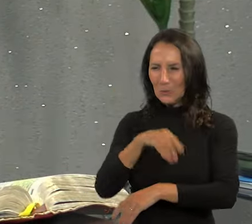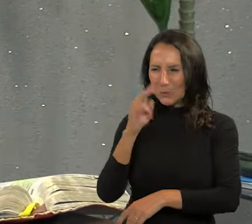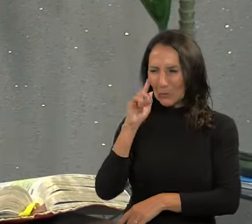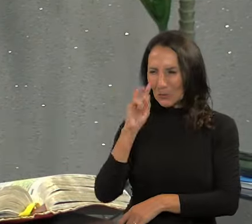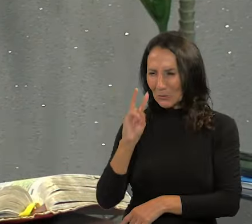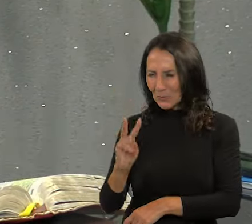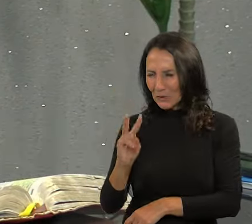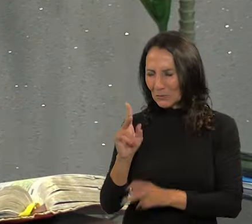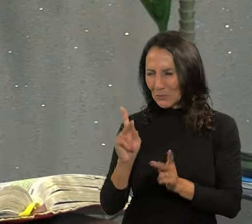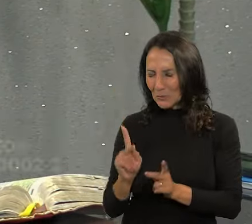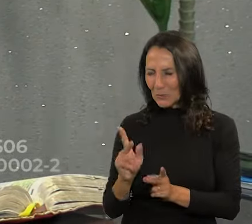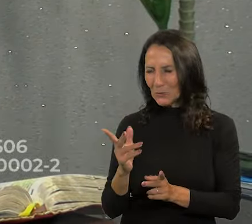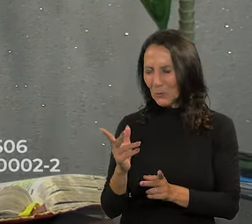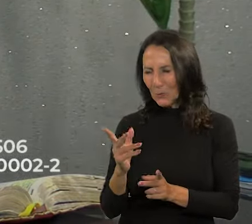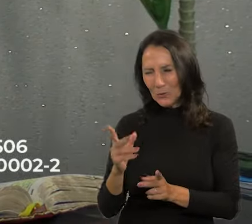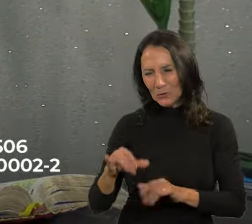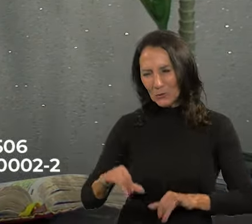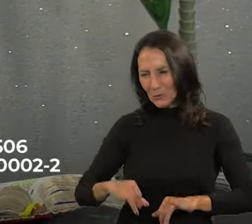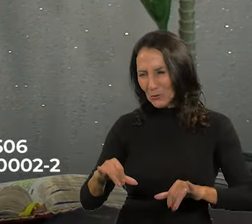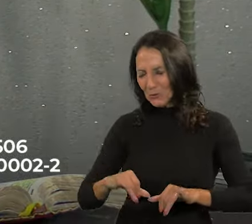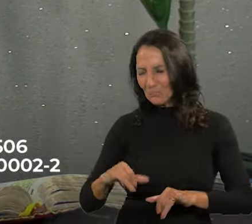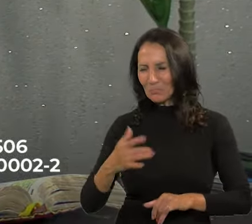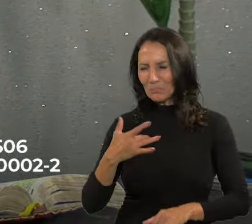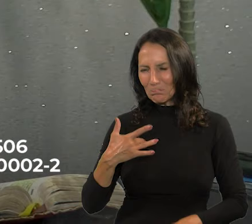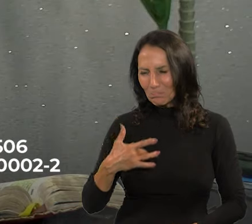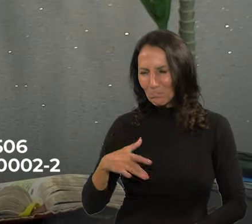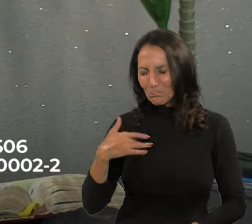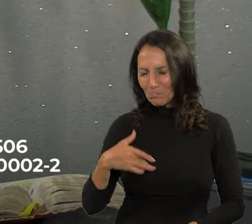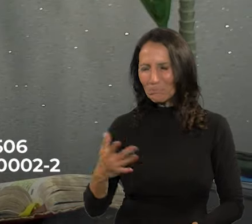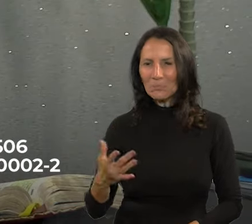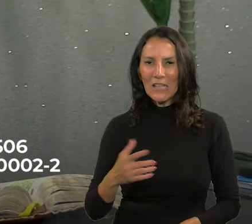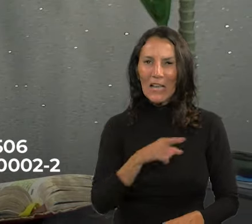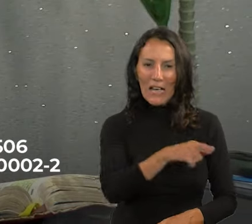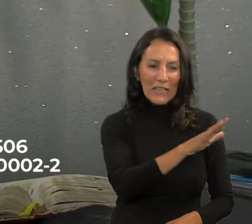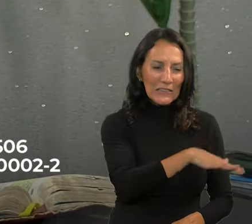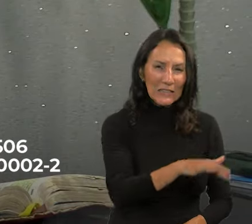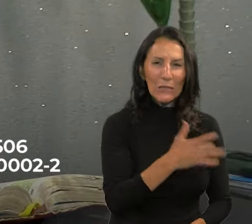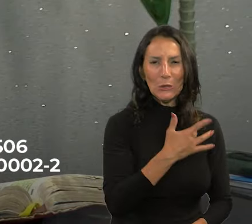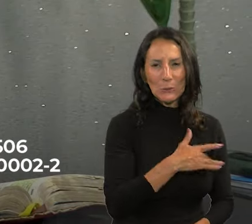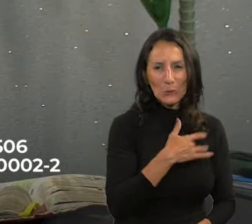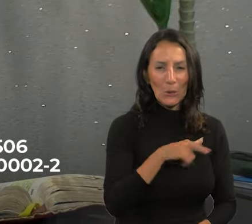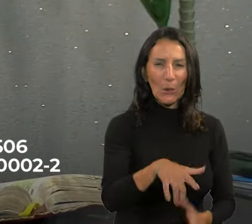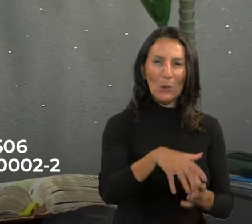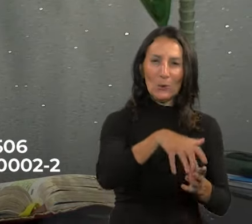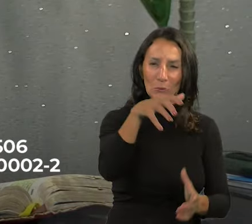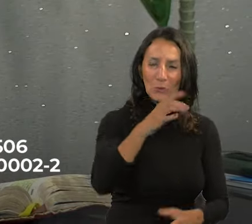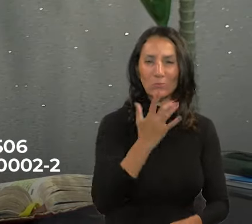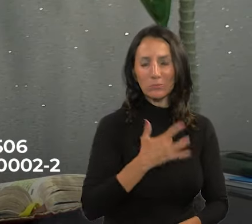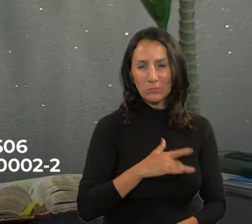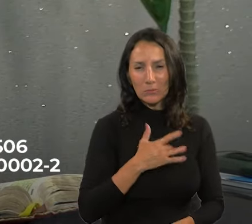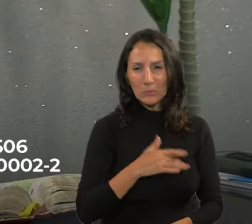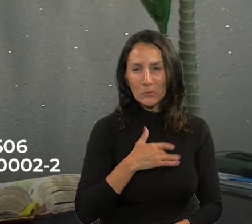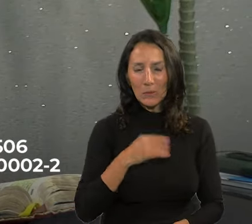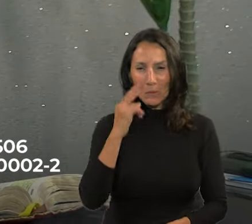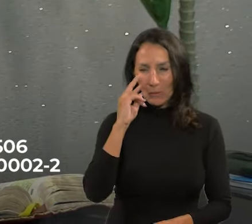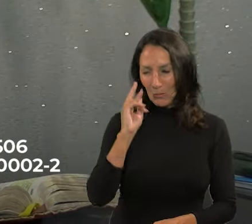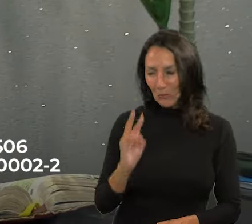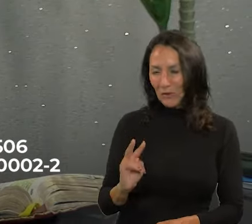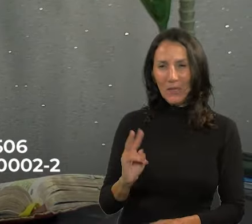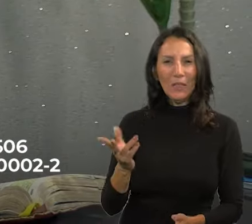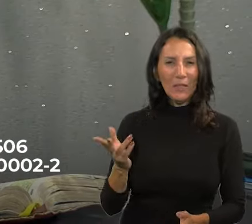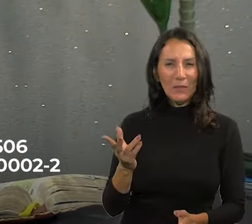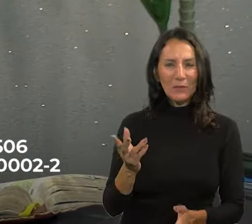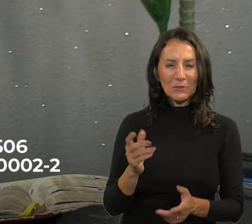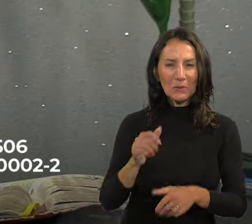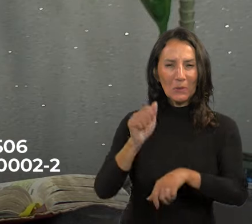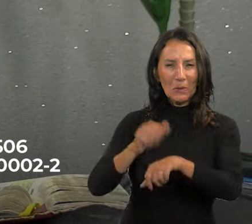sinto dó. Então eu sinto dó na creche, sinto dó no asilo, sinto dó em ver as crianças pobres